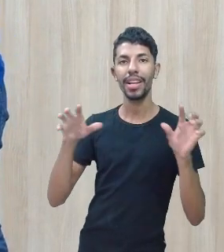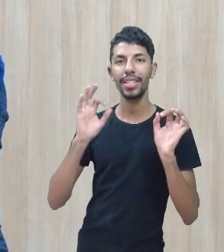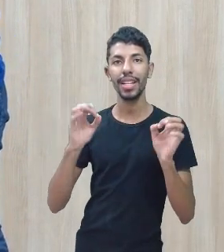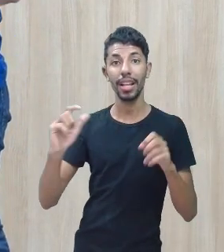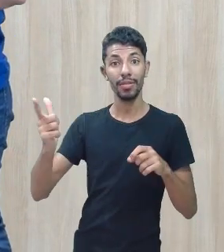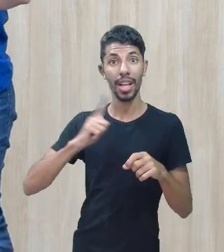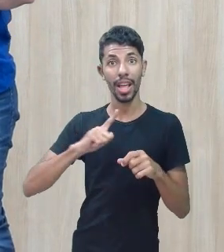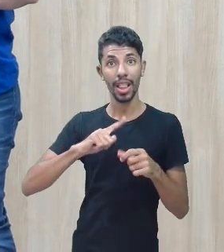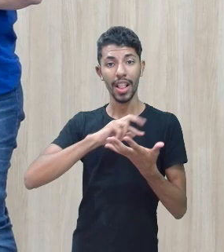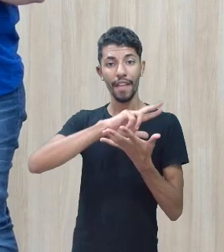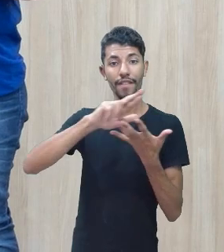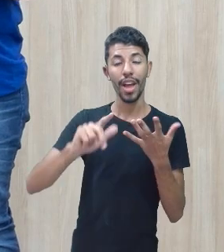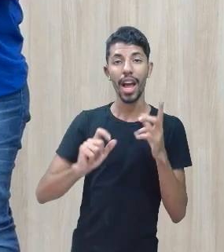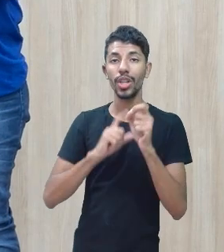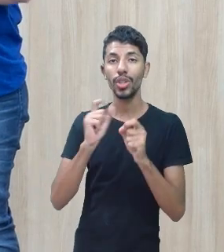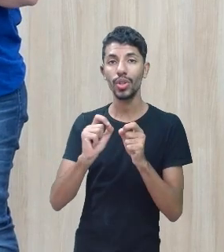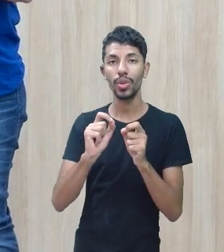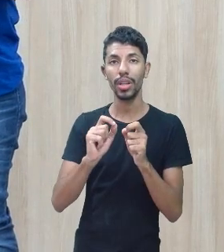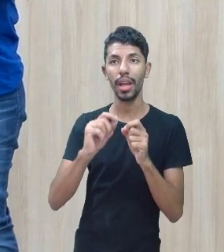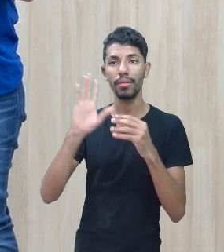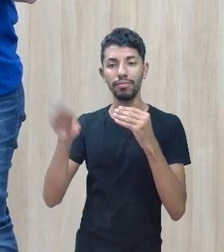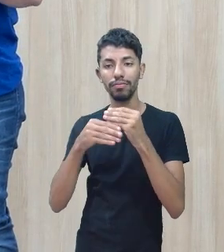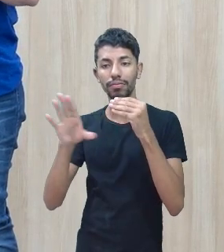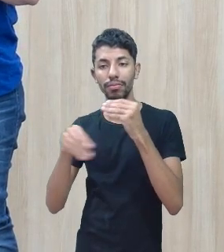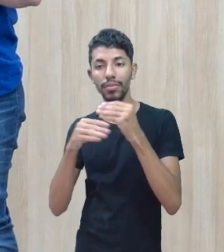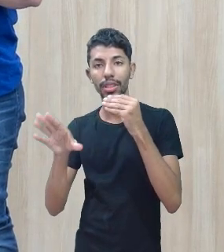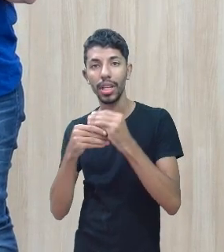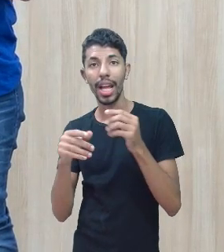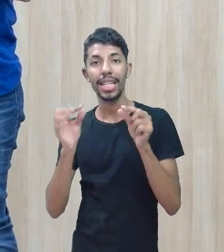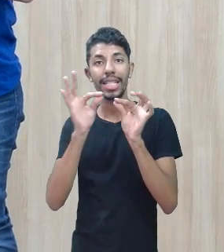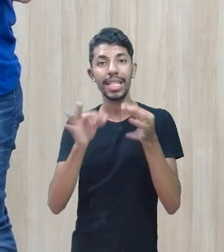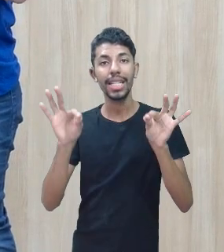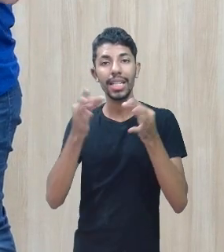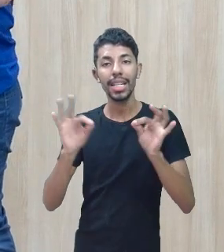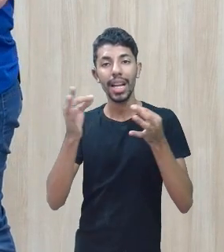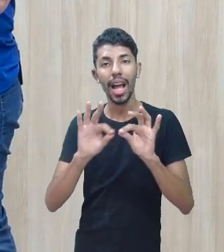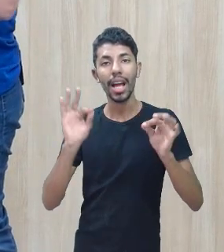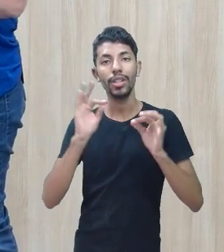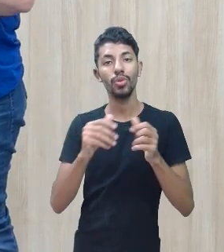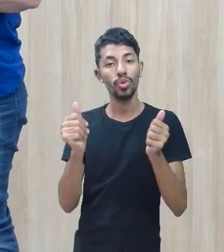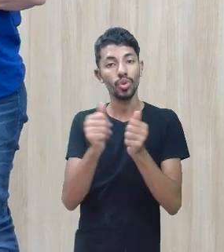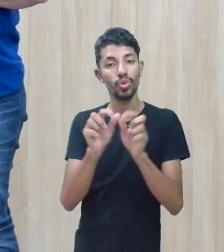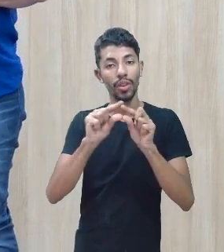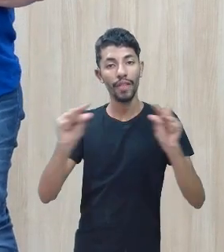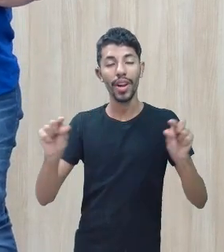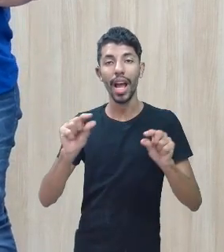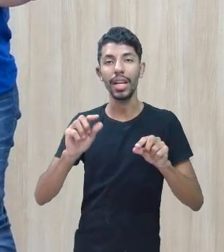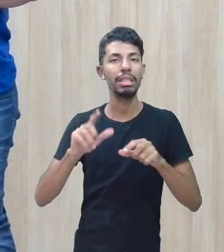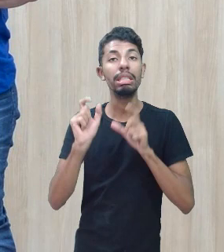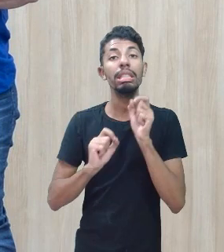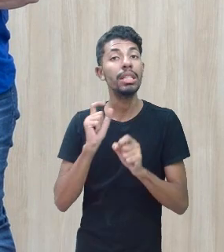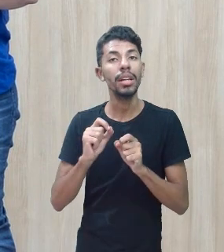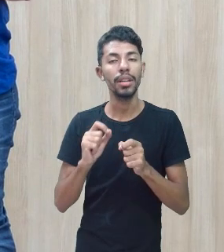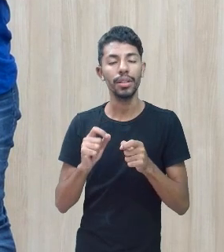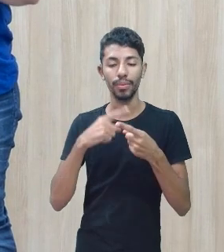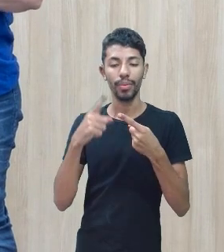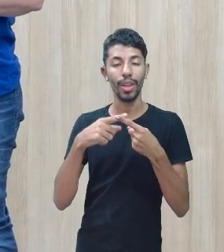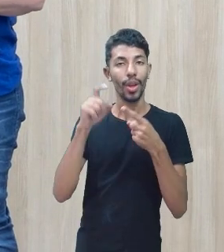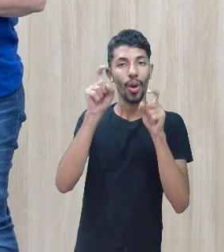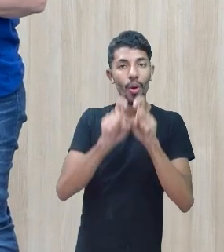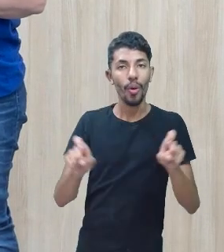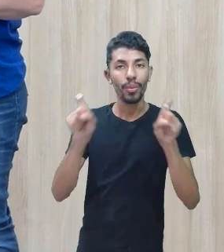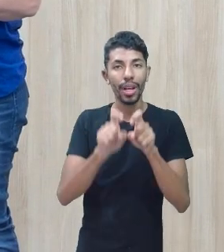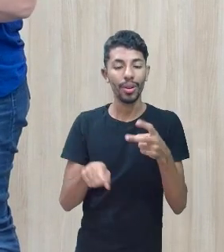constituintes sintáticos ali acompanhando, não é? Que é o celular de Pedro, que é o seu computador e também